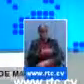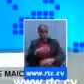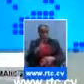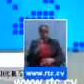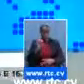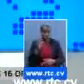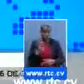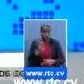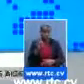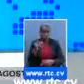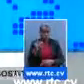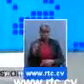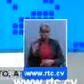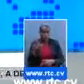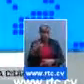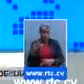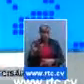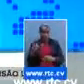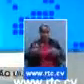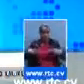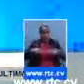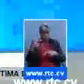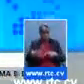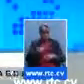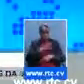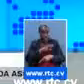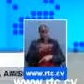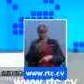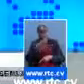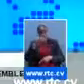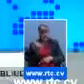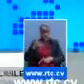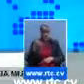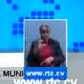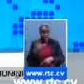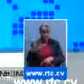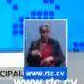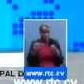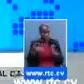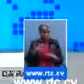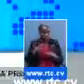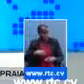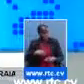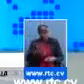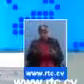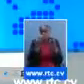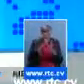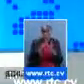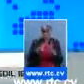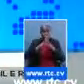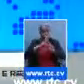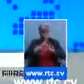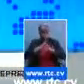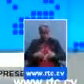professor alegadamente excluído do concurso disse que o pv está muito preocupado e profundamente preocupado com o processo de re-estruturação